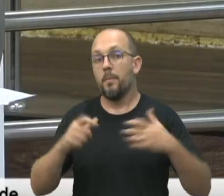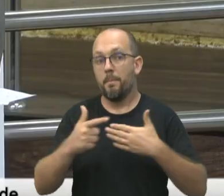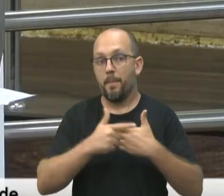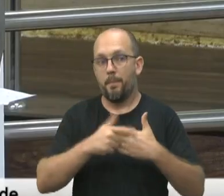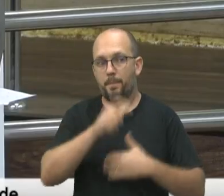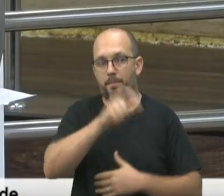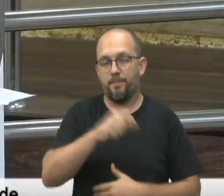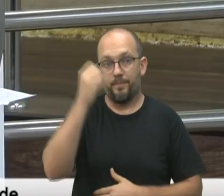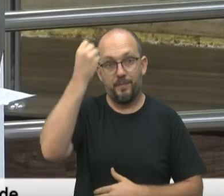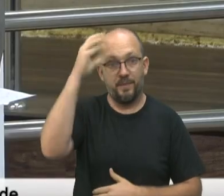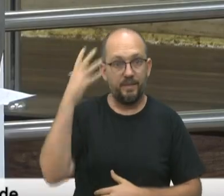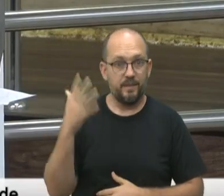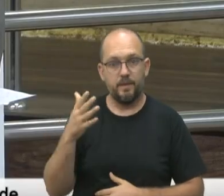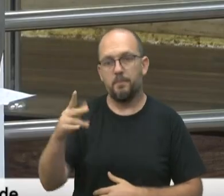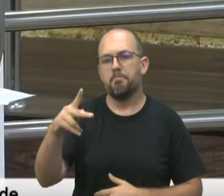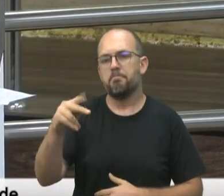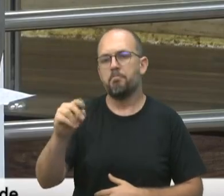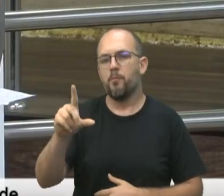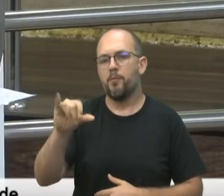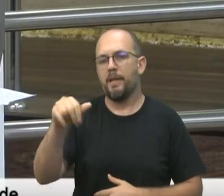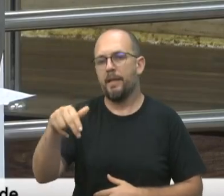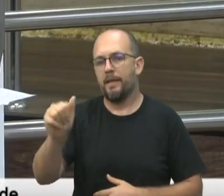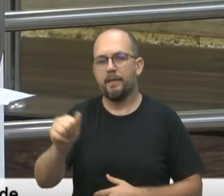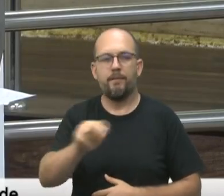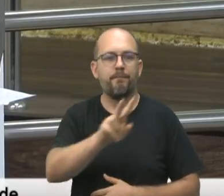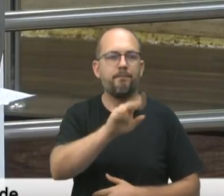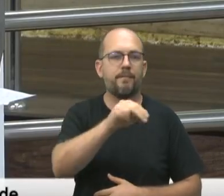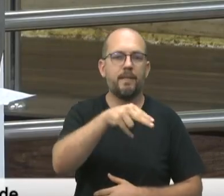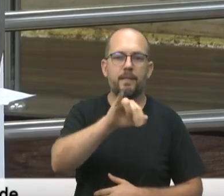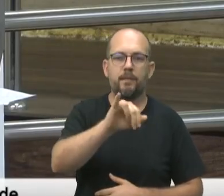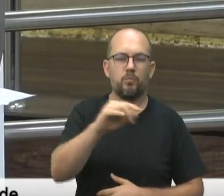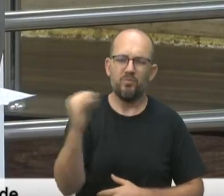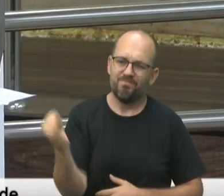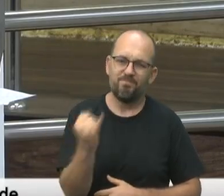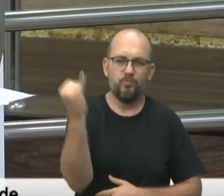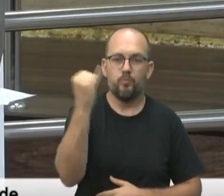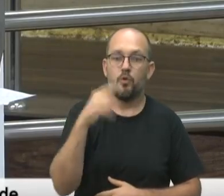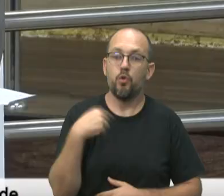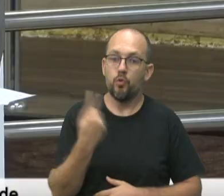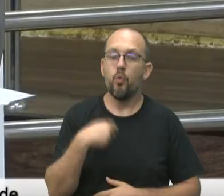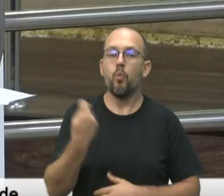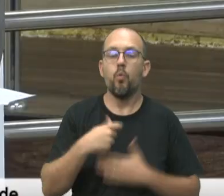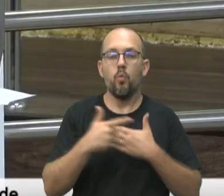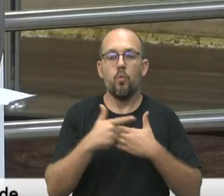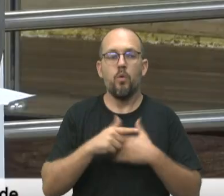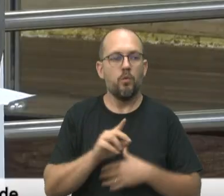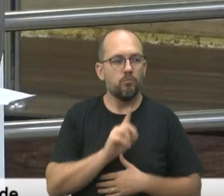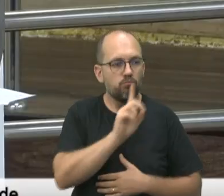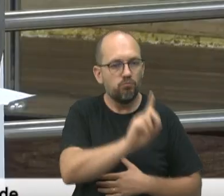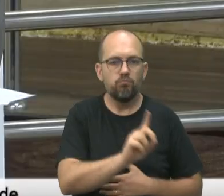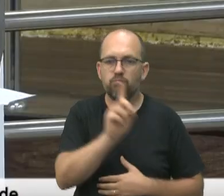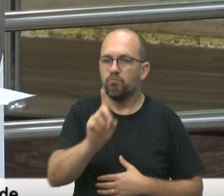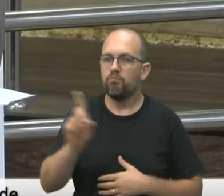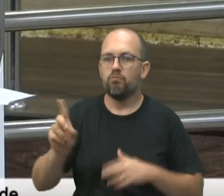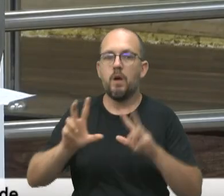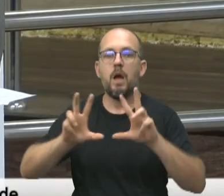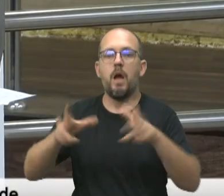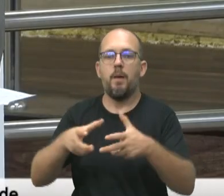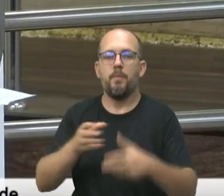gente representa e somos porta-vozes dos nossos movimentos em câmaras, em assembleias, em casas legislativas como